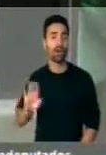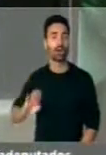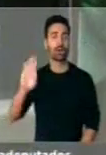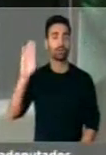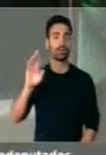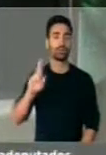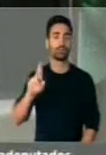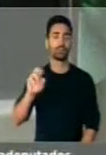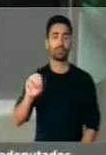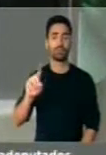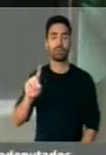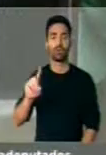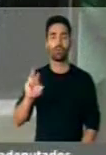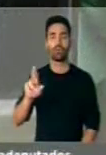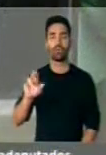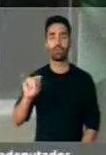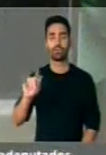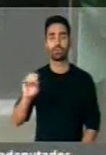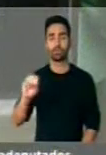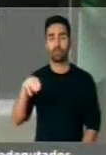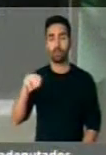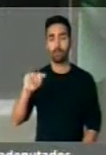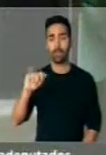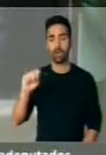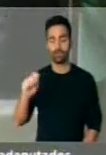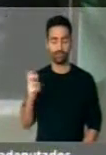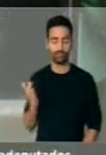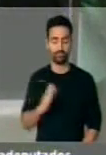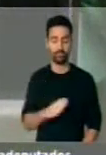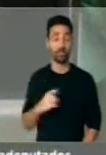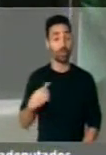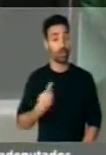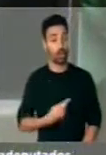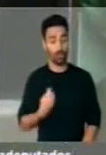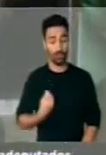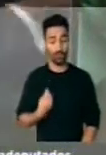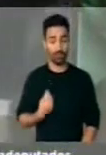Rodrigo Maia. Estamos aqui hoje, é